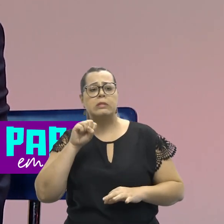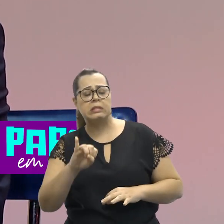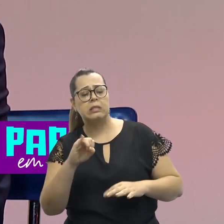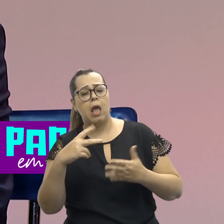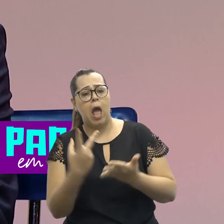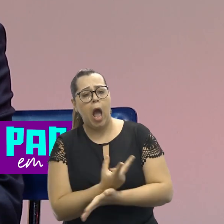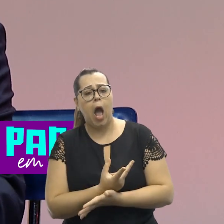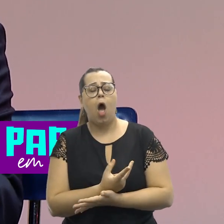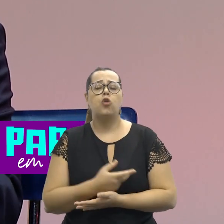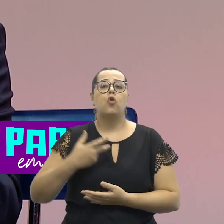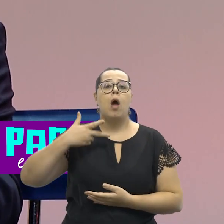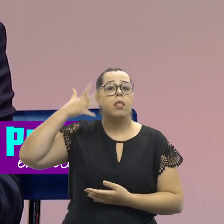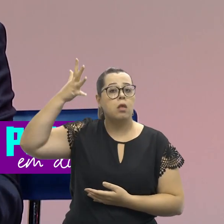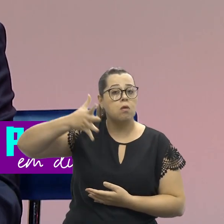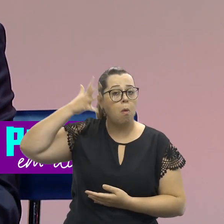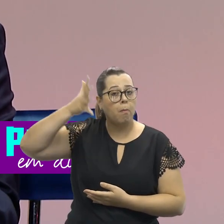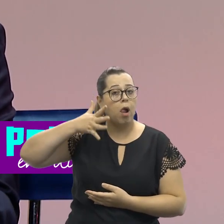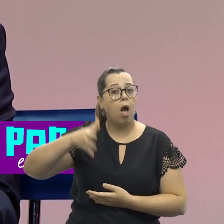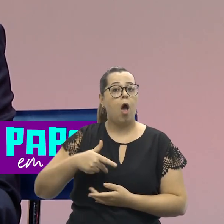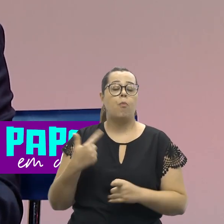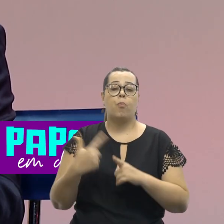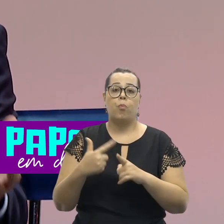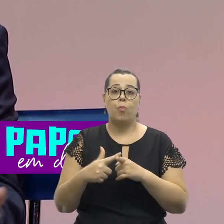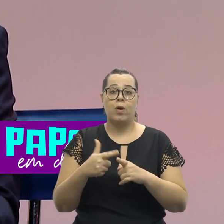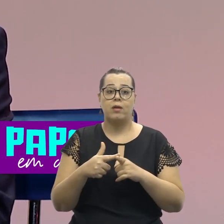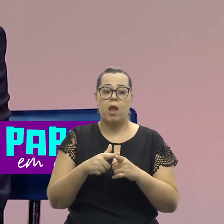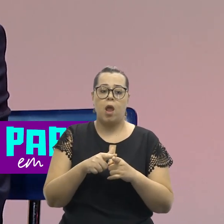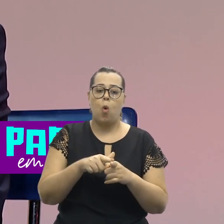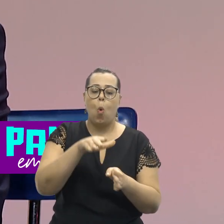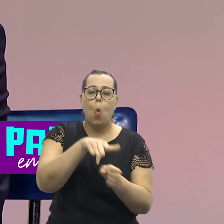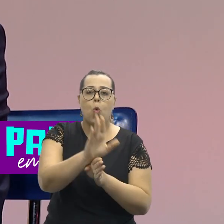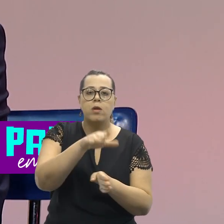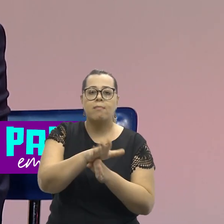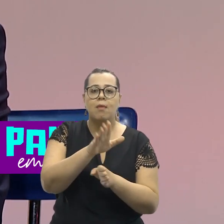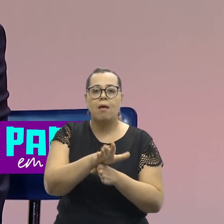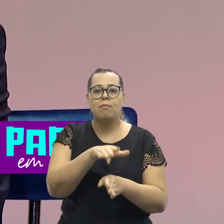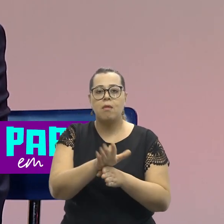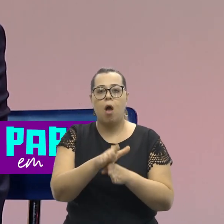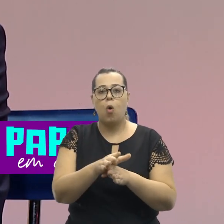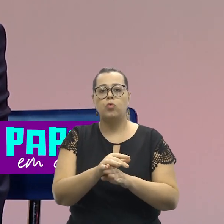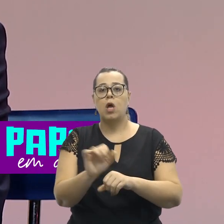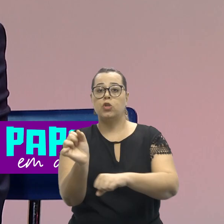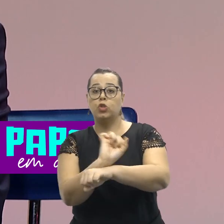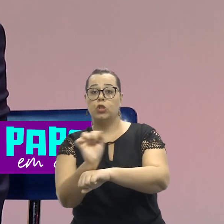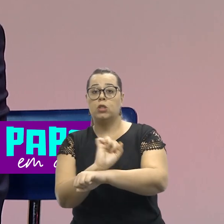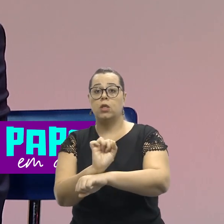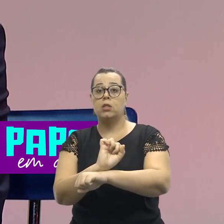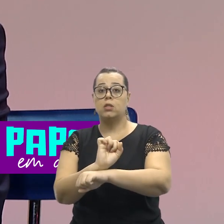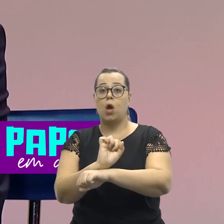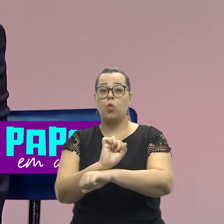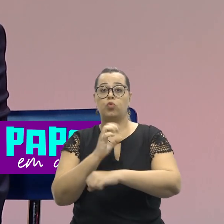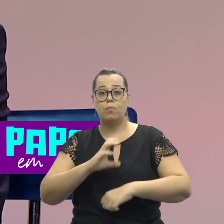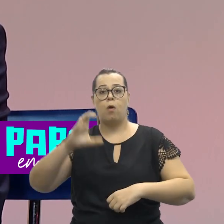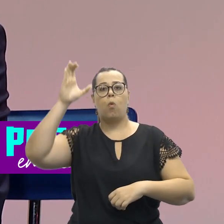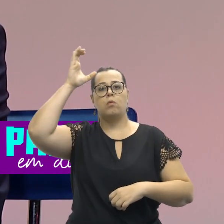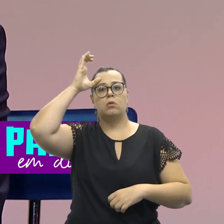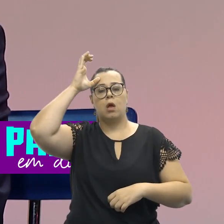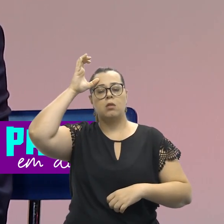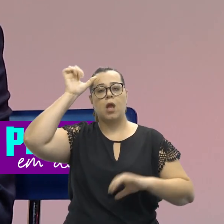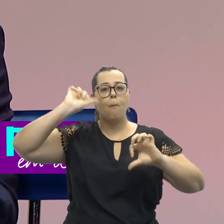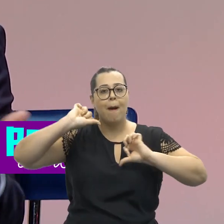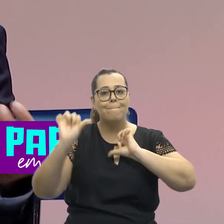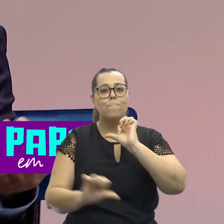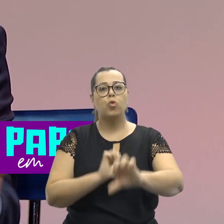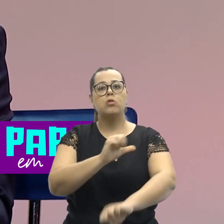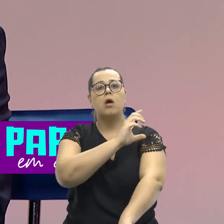se portar. E esse trabalho preventivo, da chamada direção defensiva, é muito importante. Mas, acima de tudo, é a mudança comportamental,